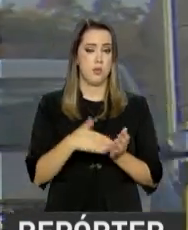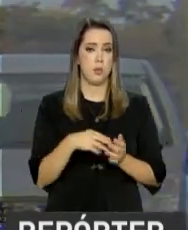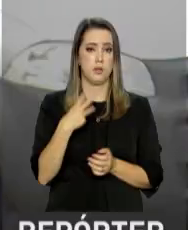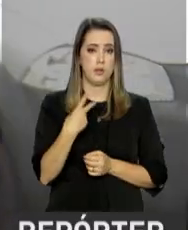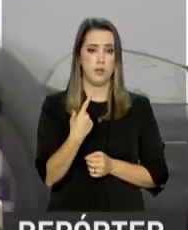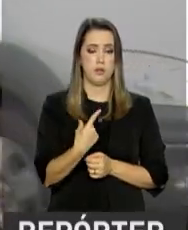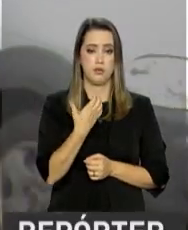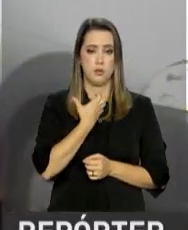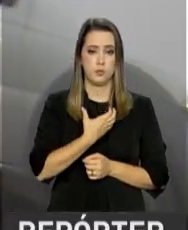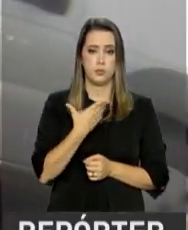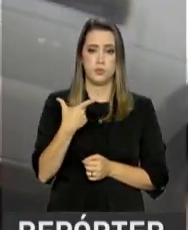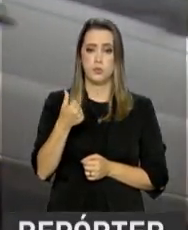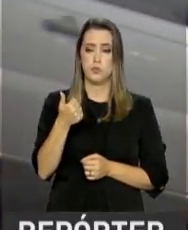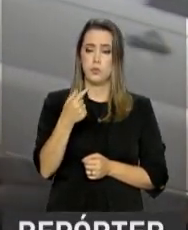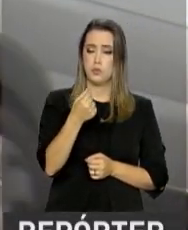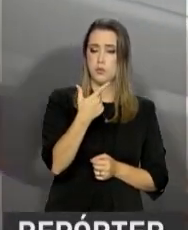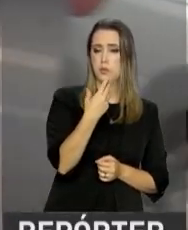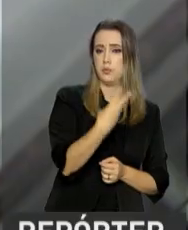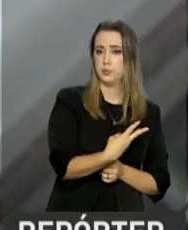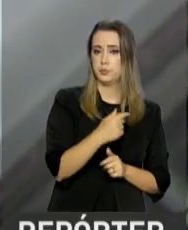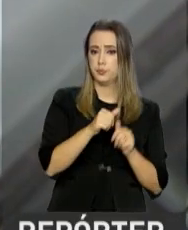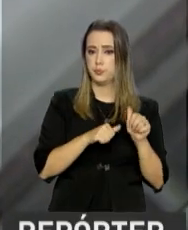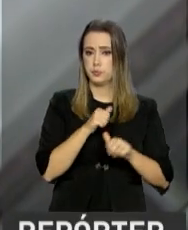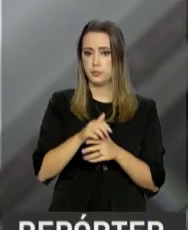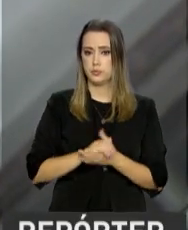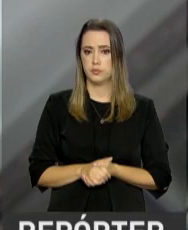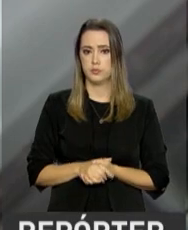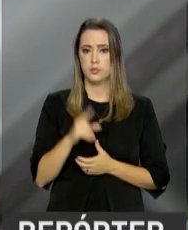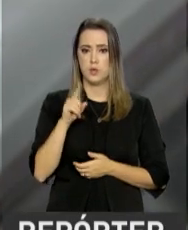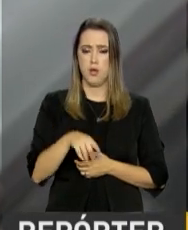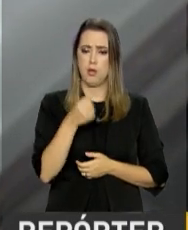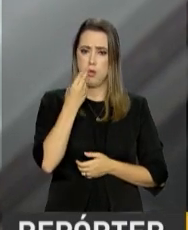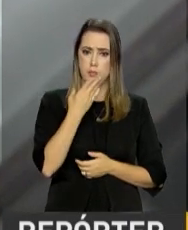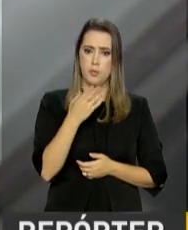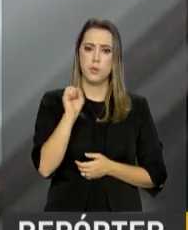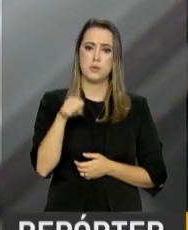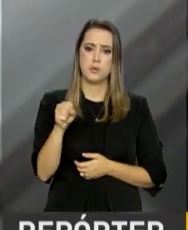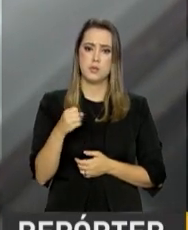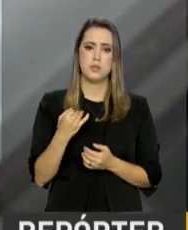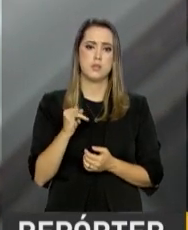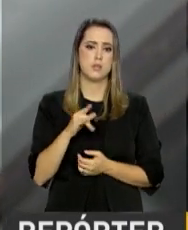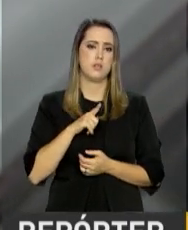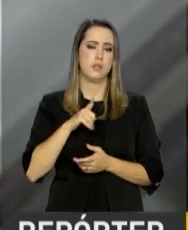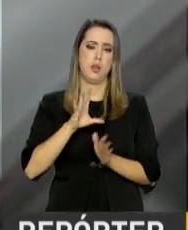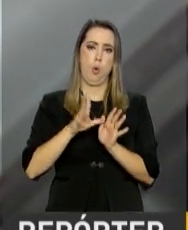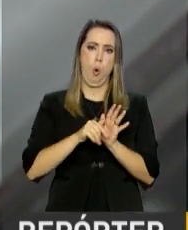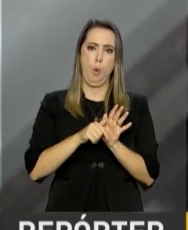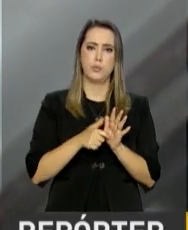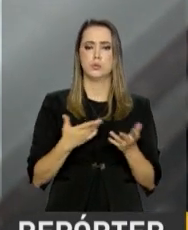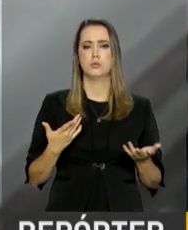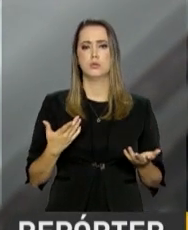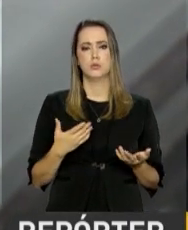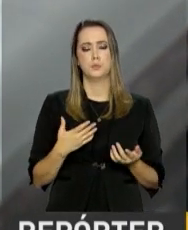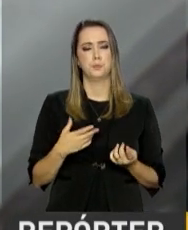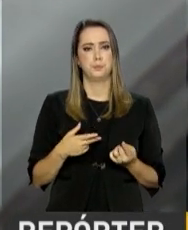de dezembro de 2023 para mudar. Vai melhorar, assim, em caso assim, de roubo, né?